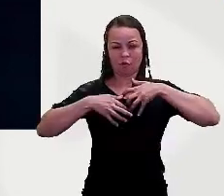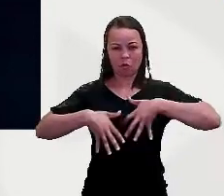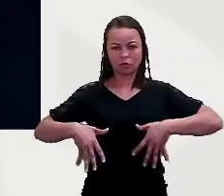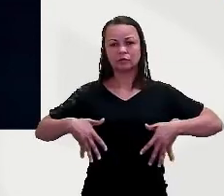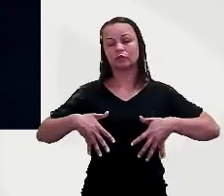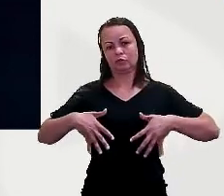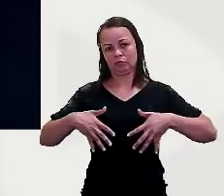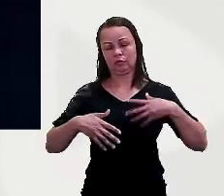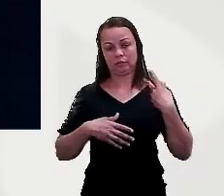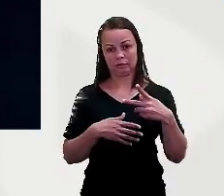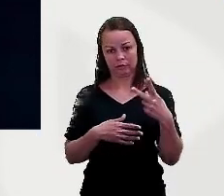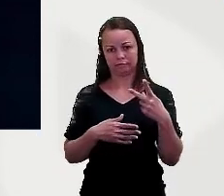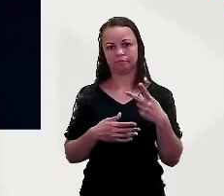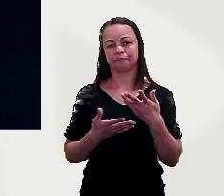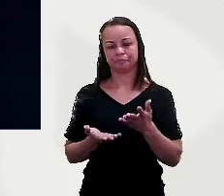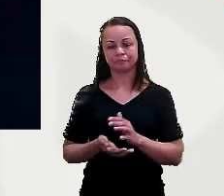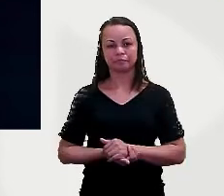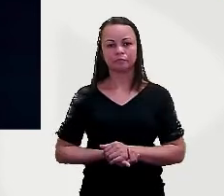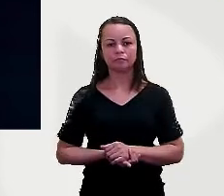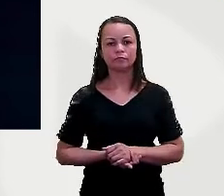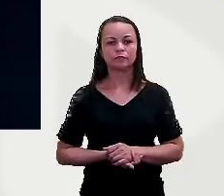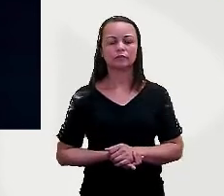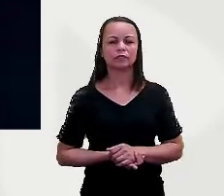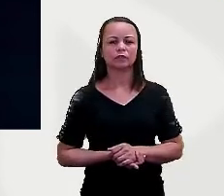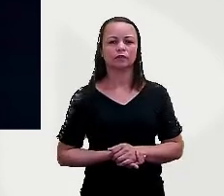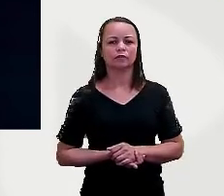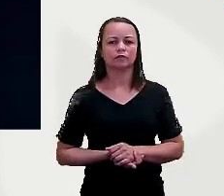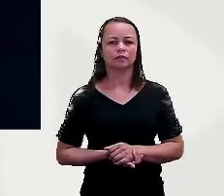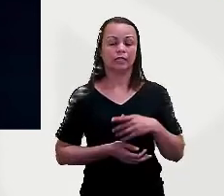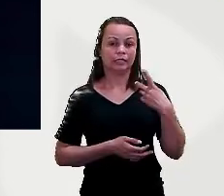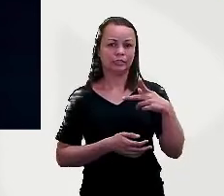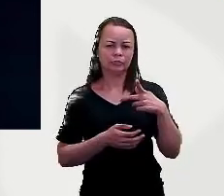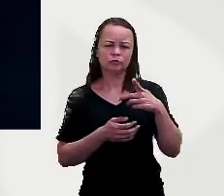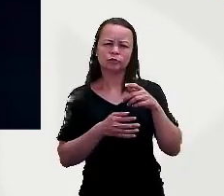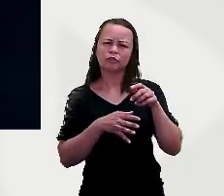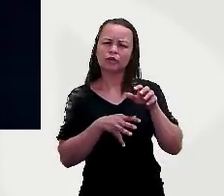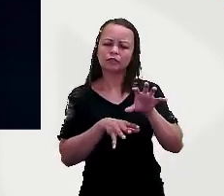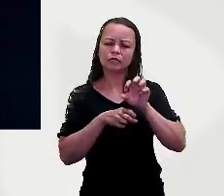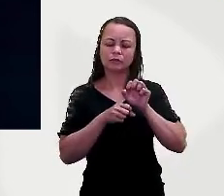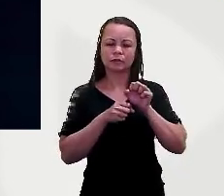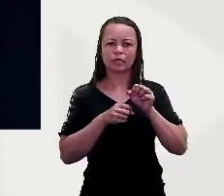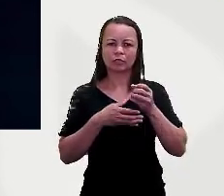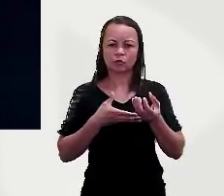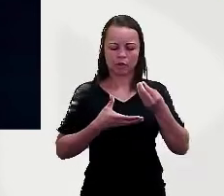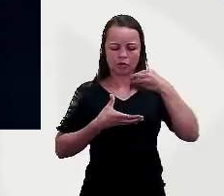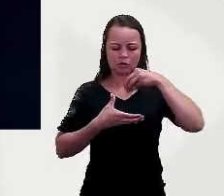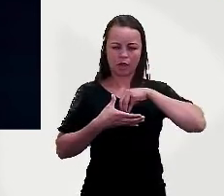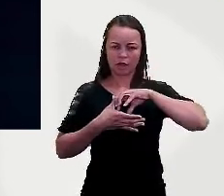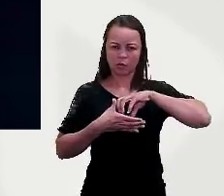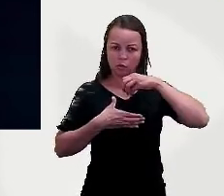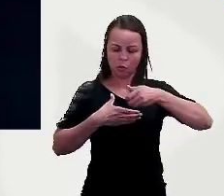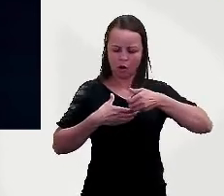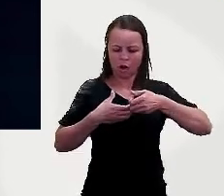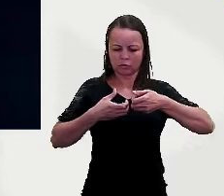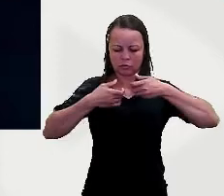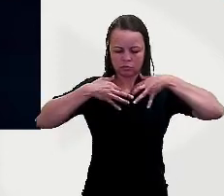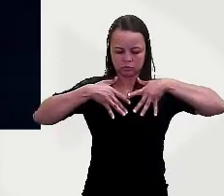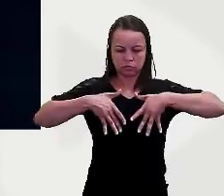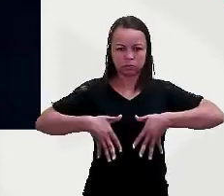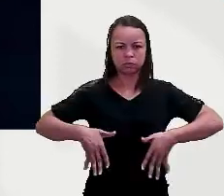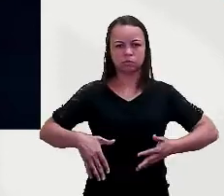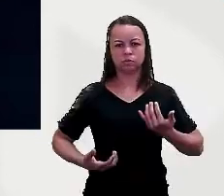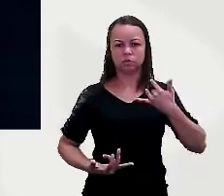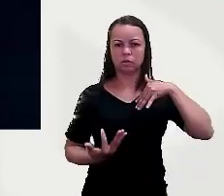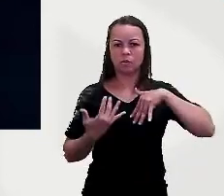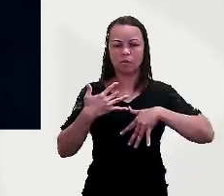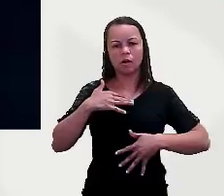ver com isso, essa captura. Ou seja, isso que vai ser capturado do meio externo, ou do meio exógeno, e do meio